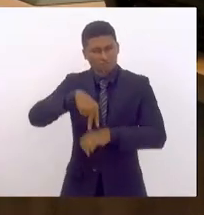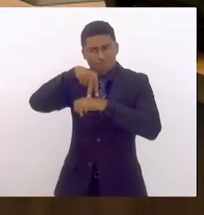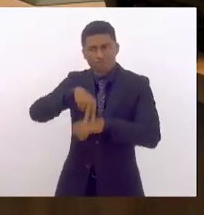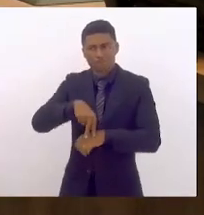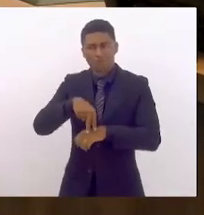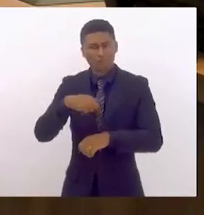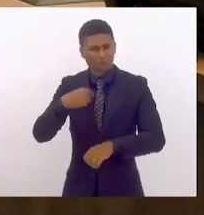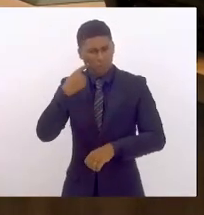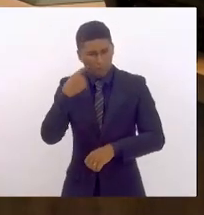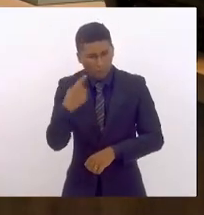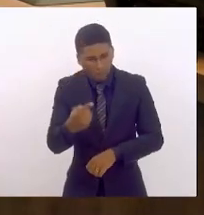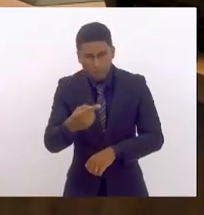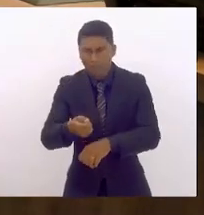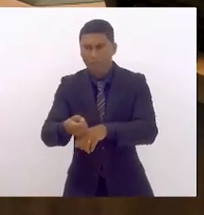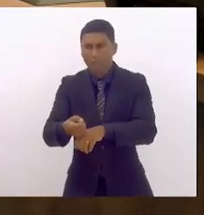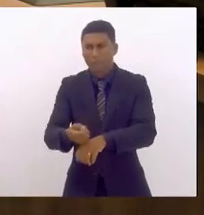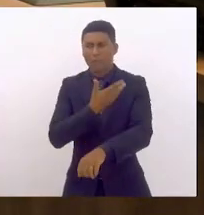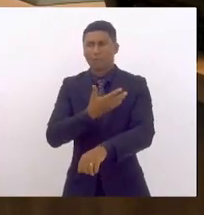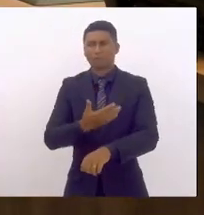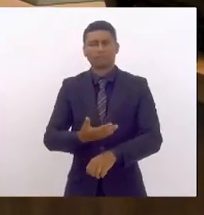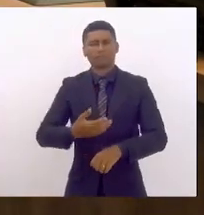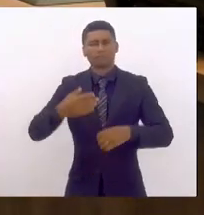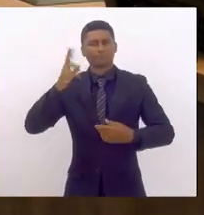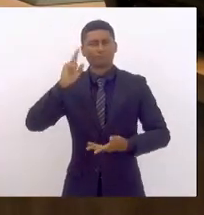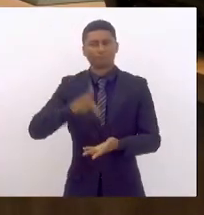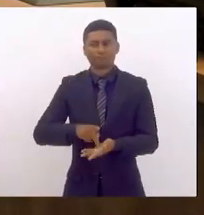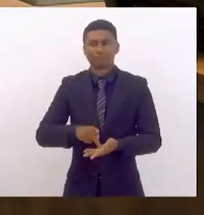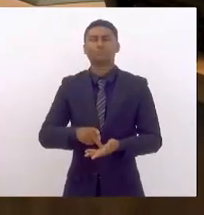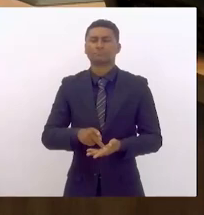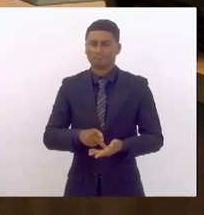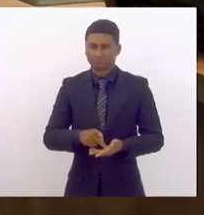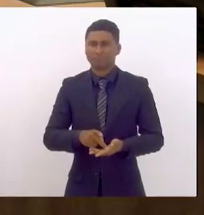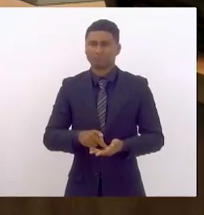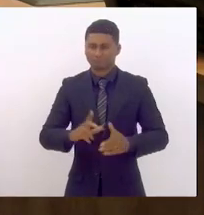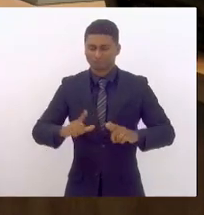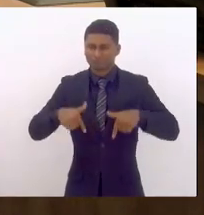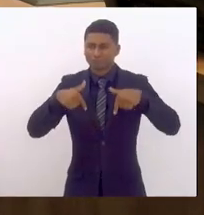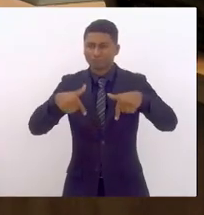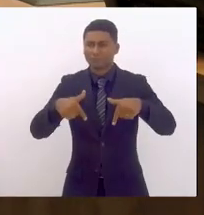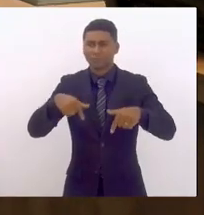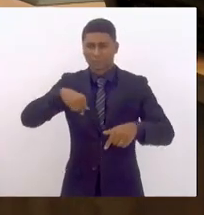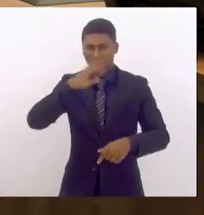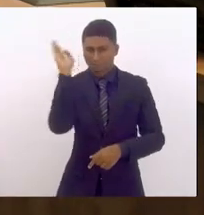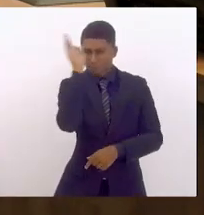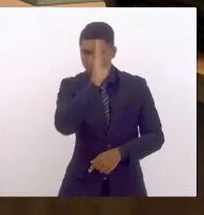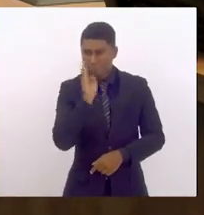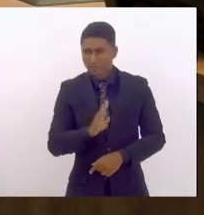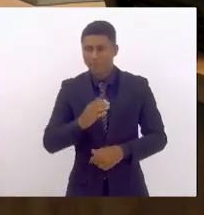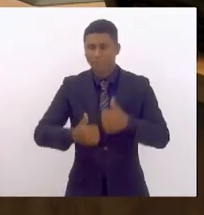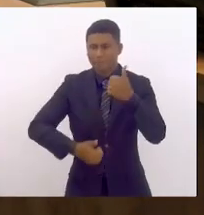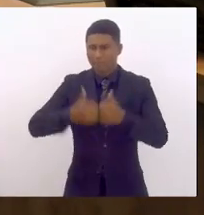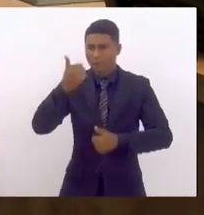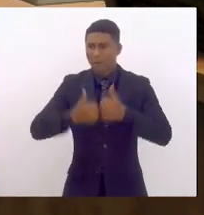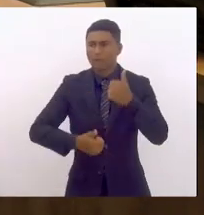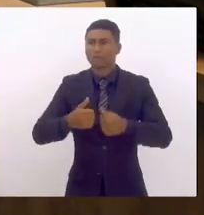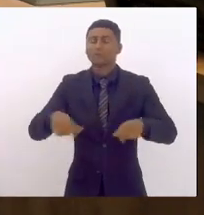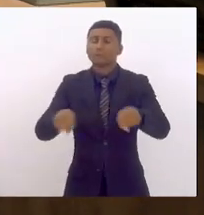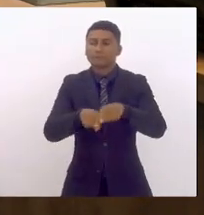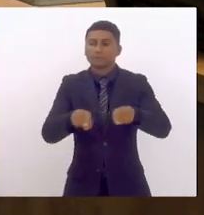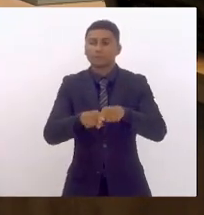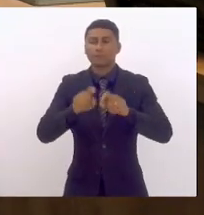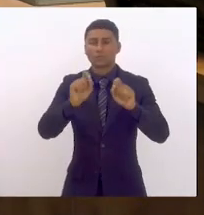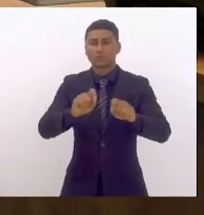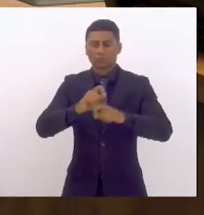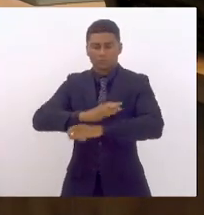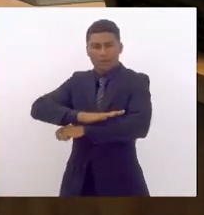Foi algo significativo para o futebol no Brasil e pelo também é enfrentamento